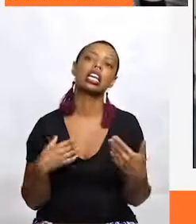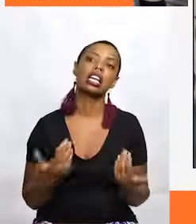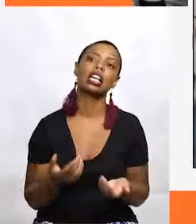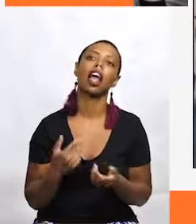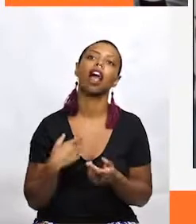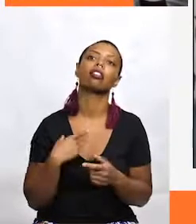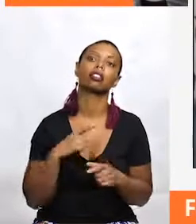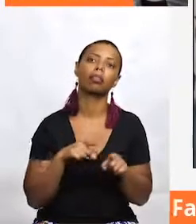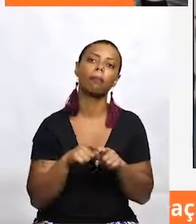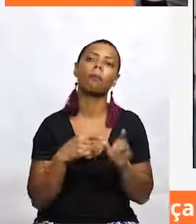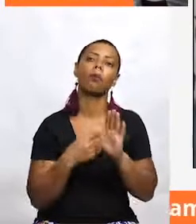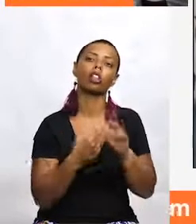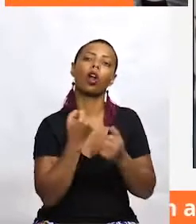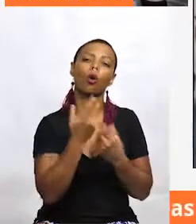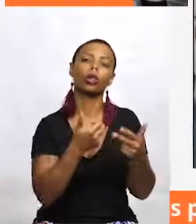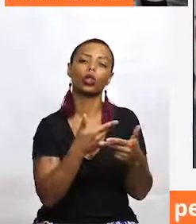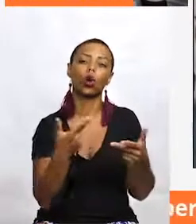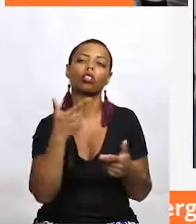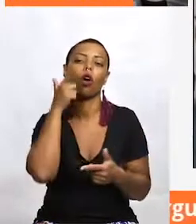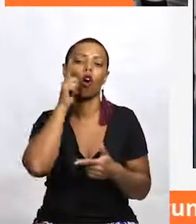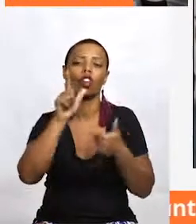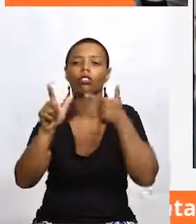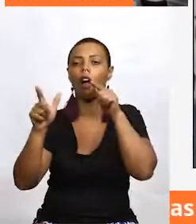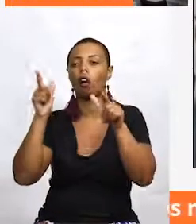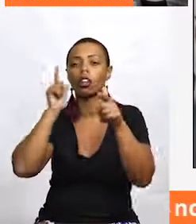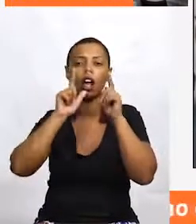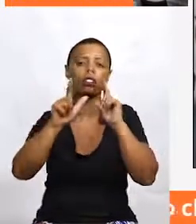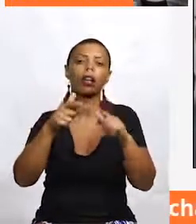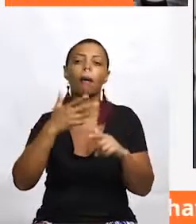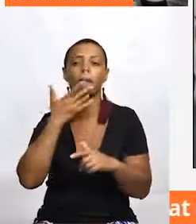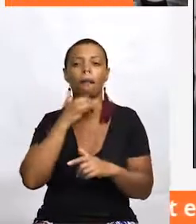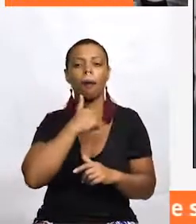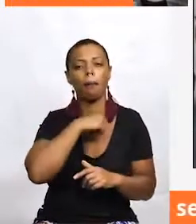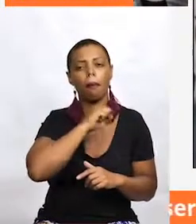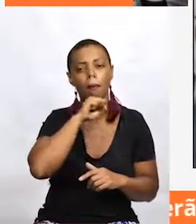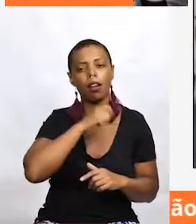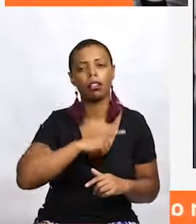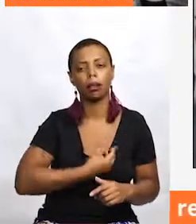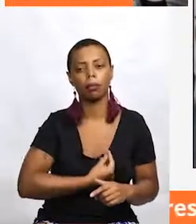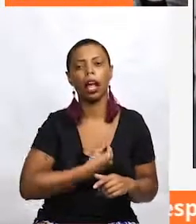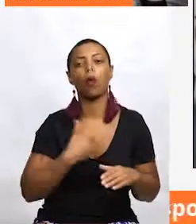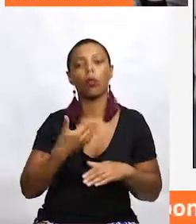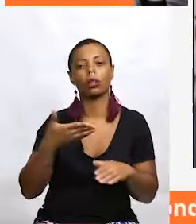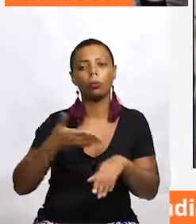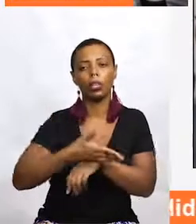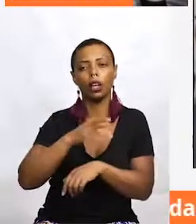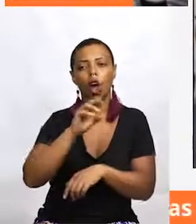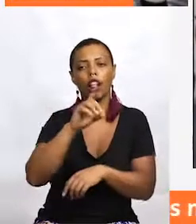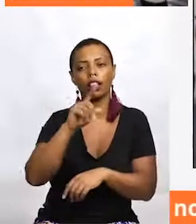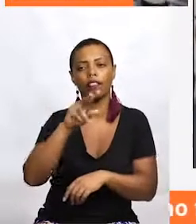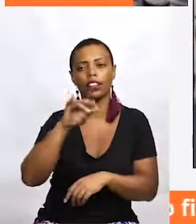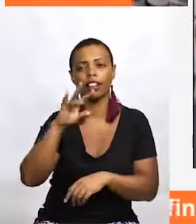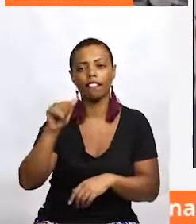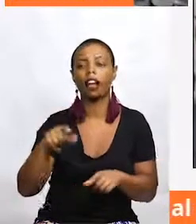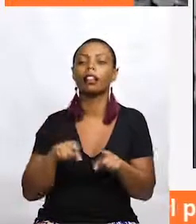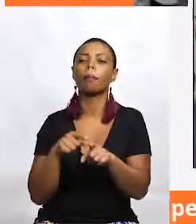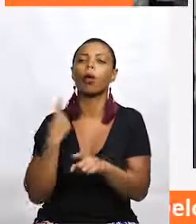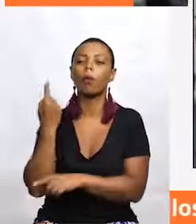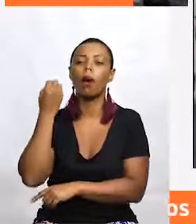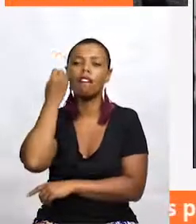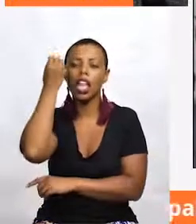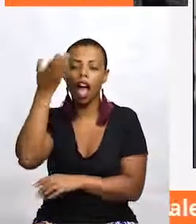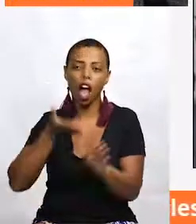meus pais presentes, né, nesses eventos. Aqui foi uma participação no Roda Viva, e aqui uma viagem que eu